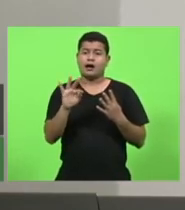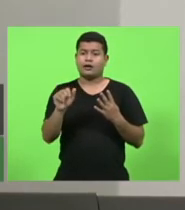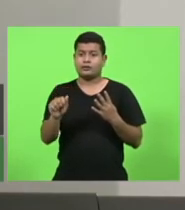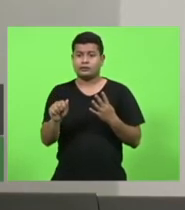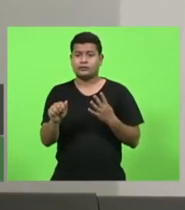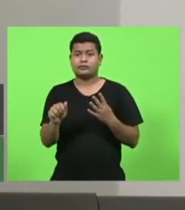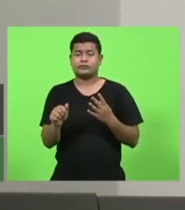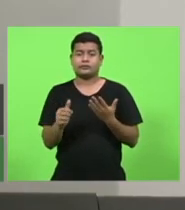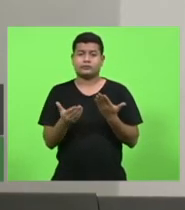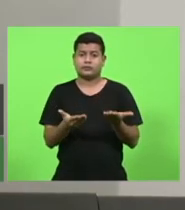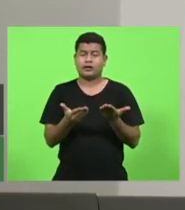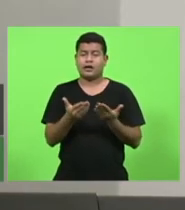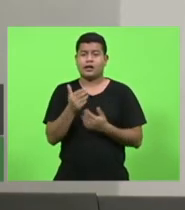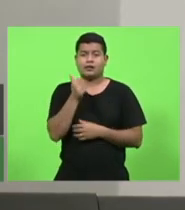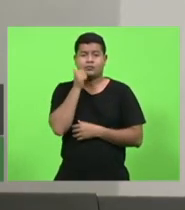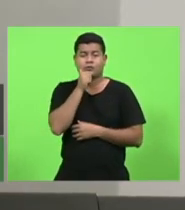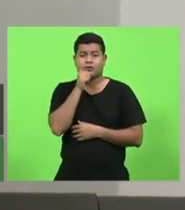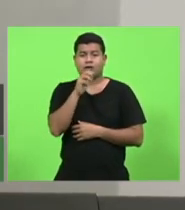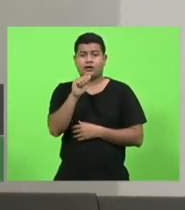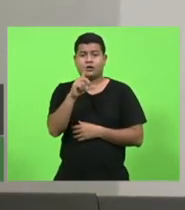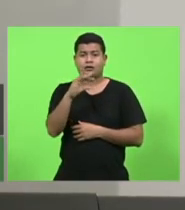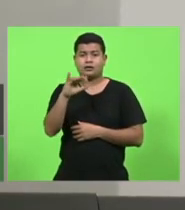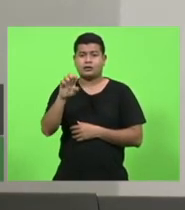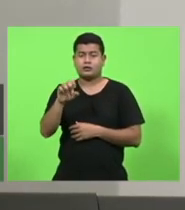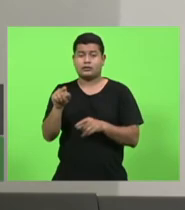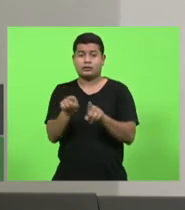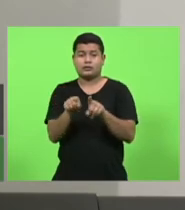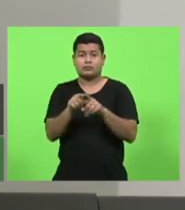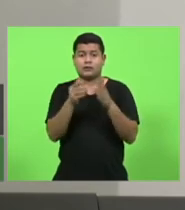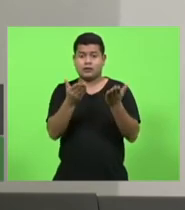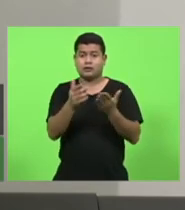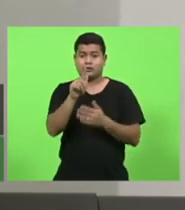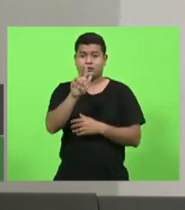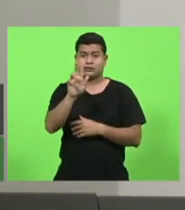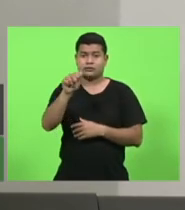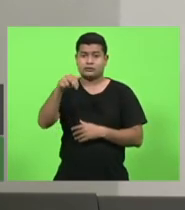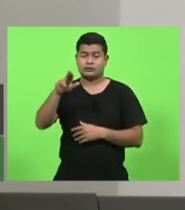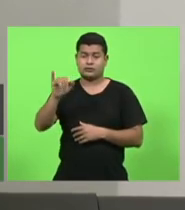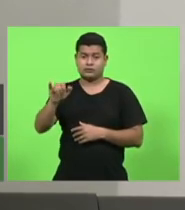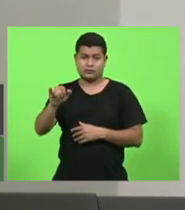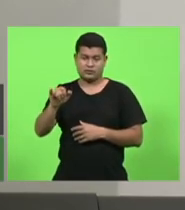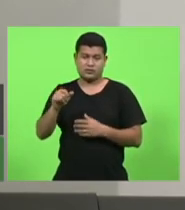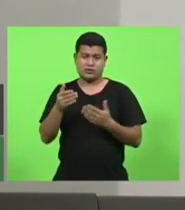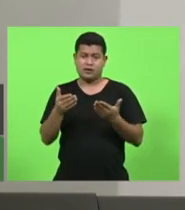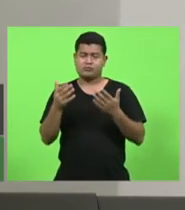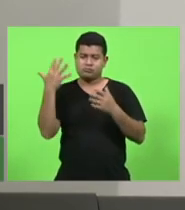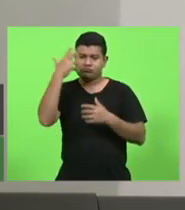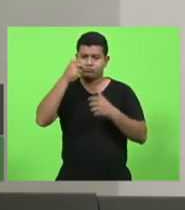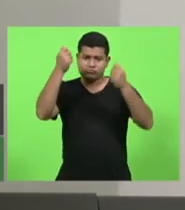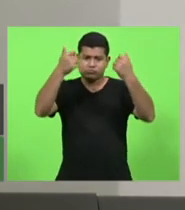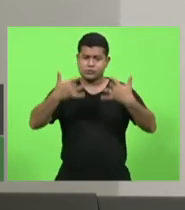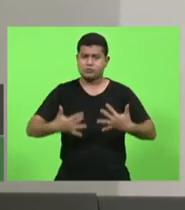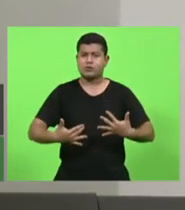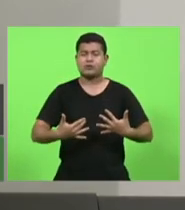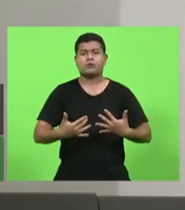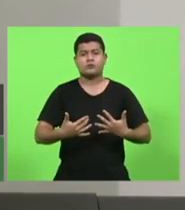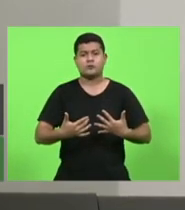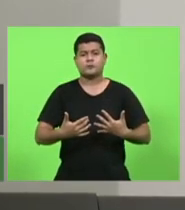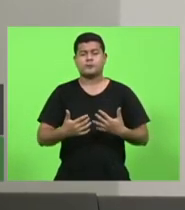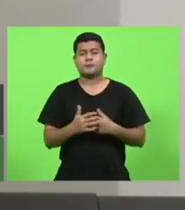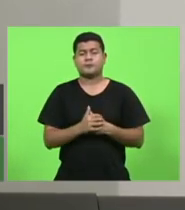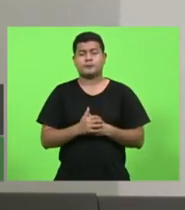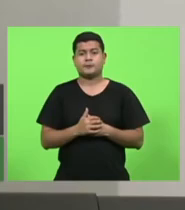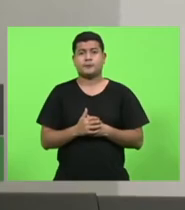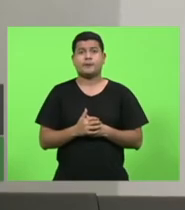pela Dona Alice e a Jeane, que fez um belo discorrer sobre o assunto. A situação